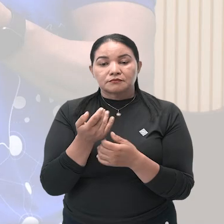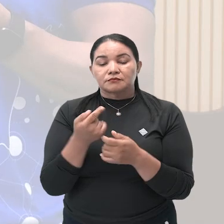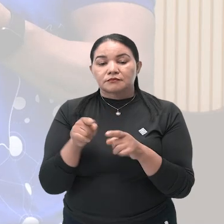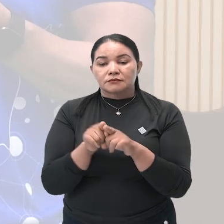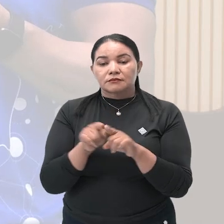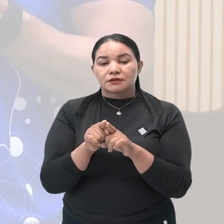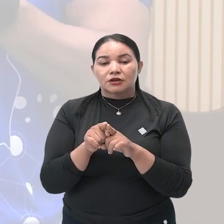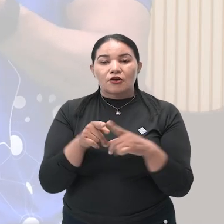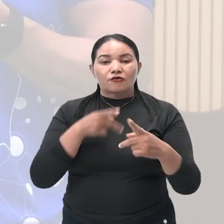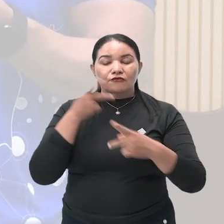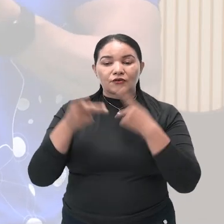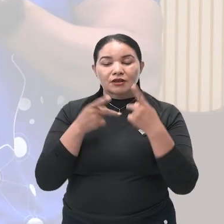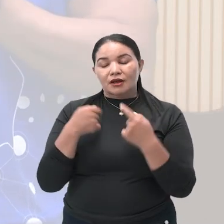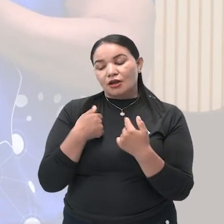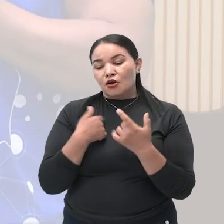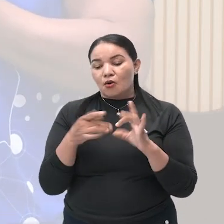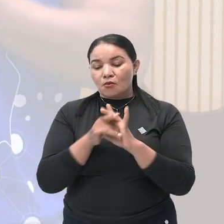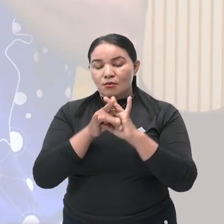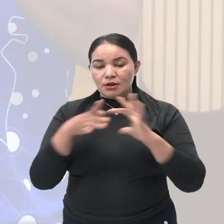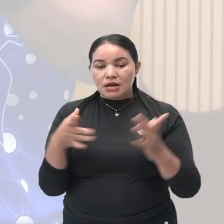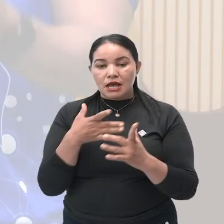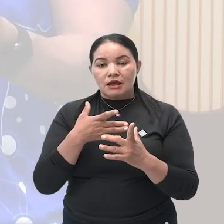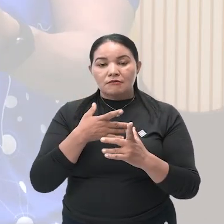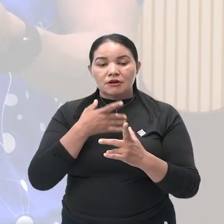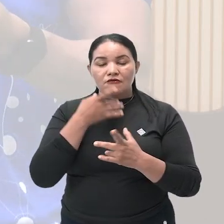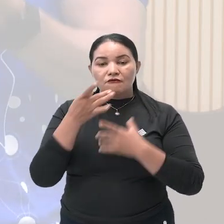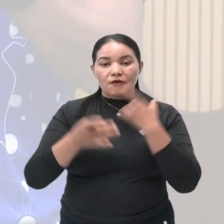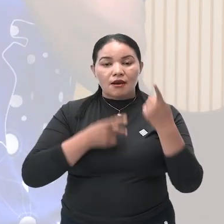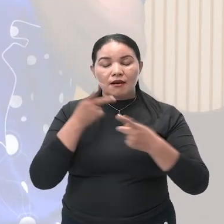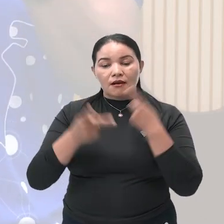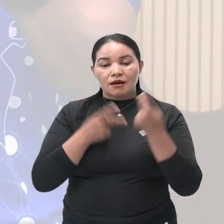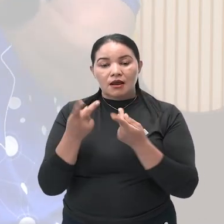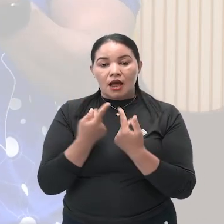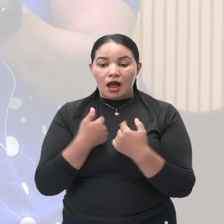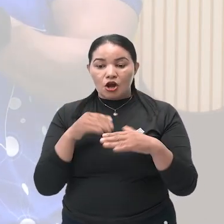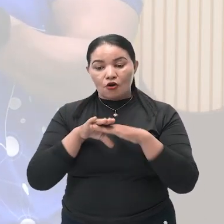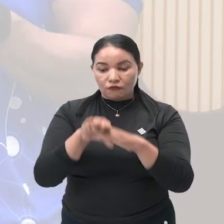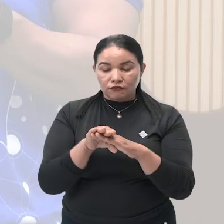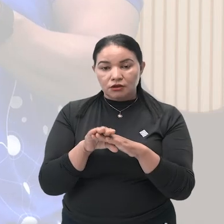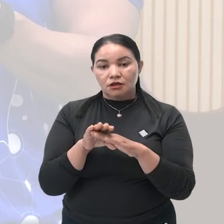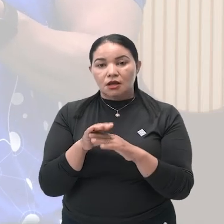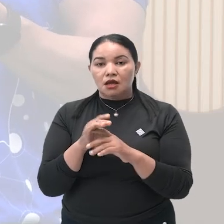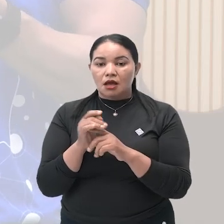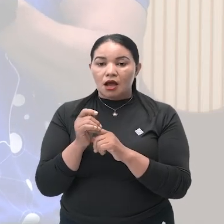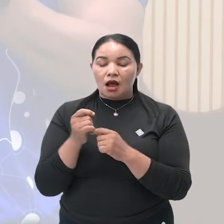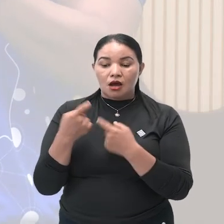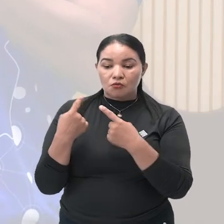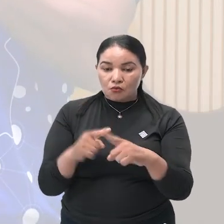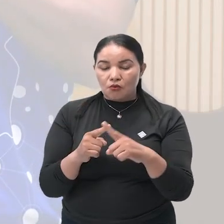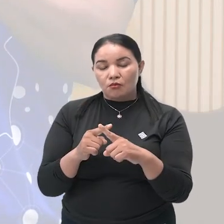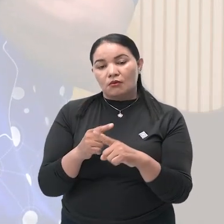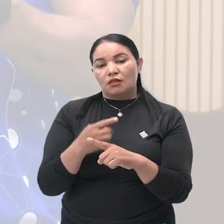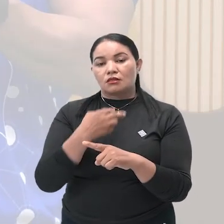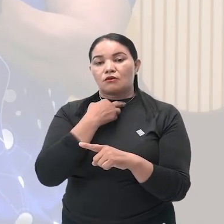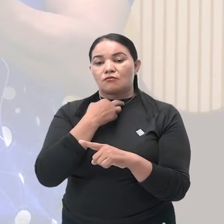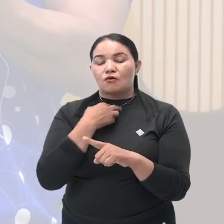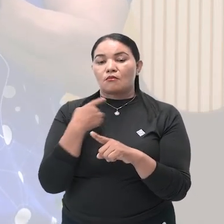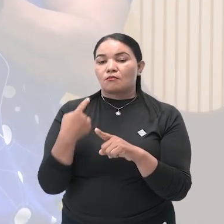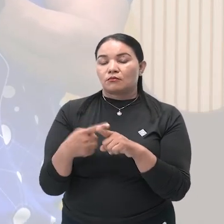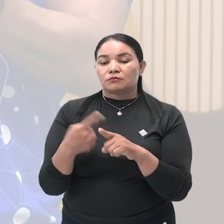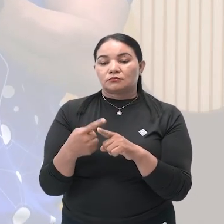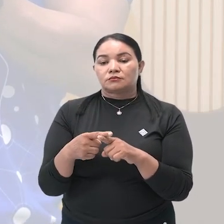da liberdade de expressão para falar, ofender, para dizer aquilo que a gente bem entender, achando que a gente não